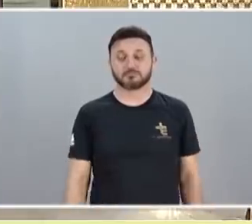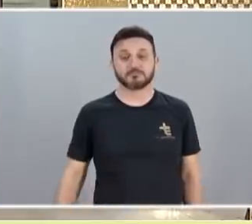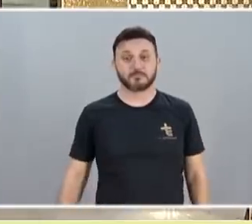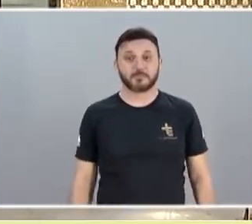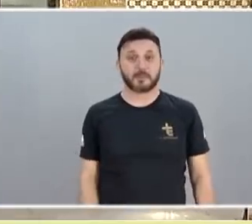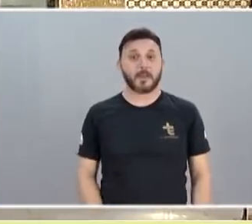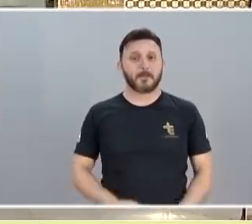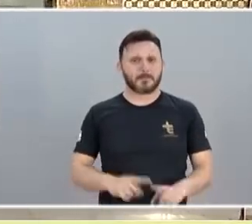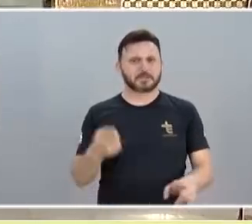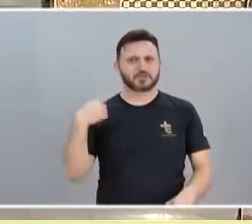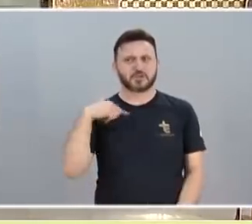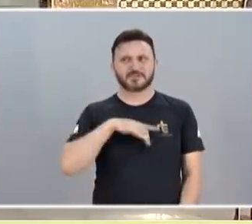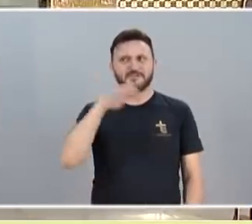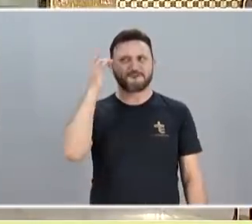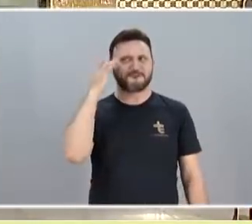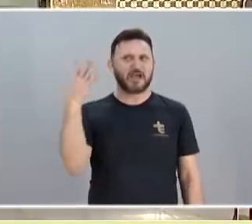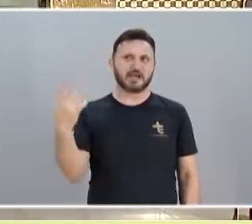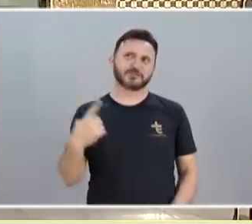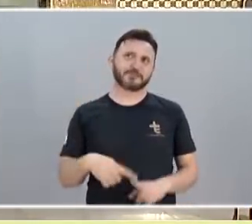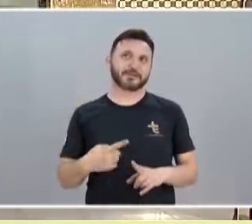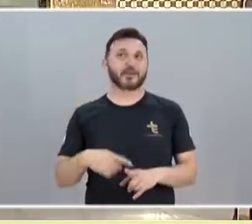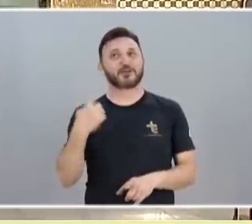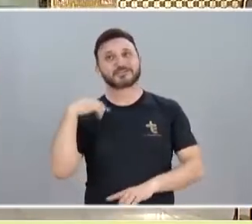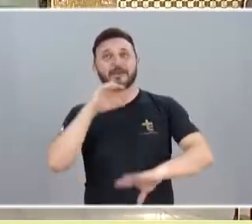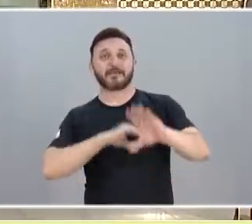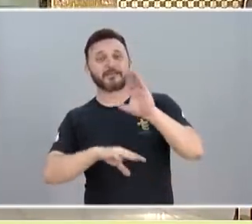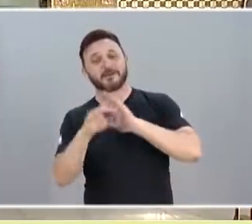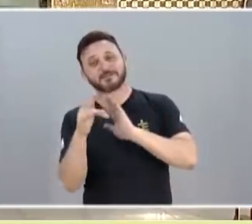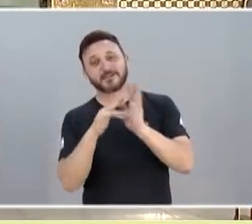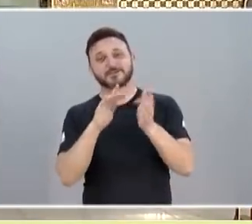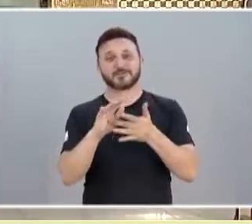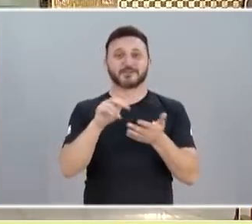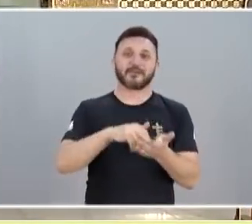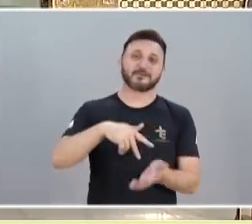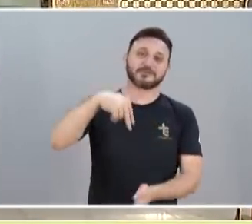Para nós é muito fácil, a gente canta, ressuscitou.